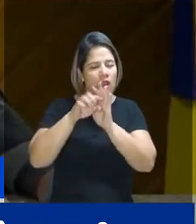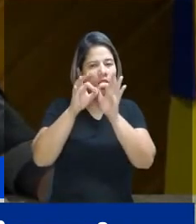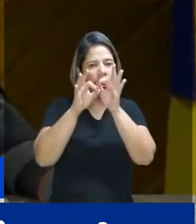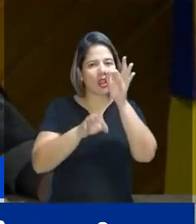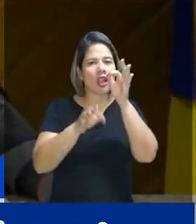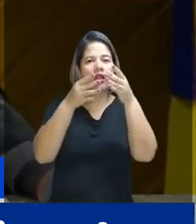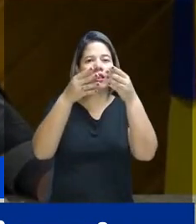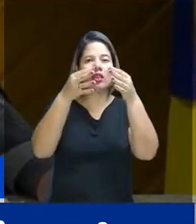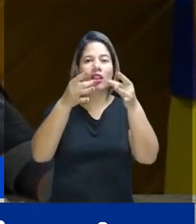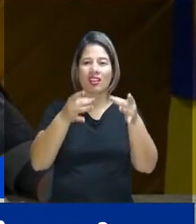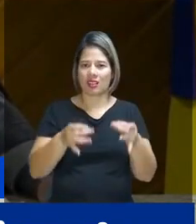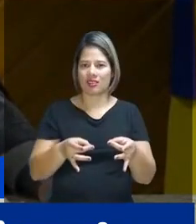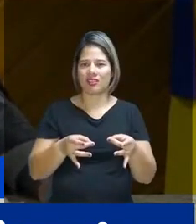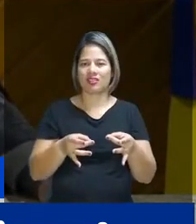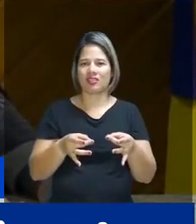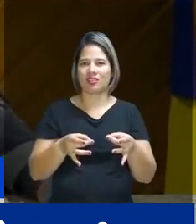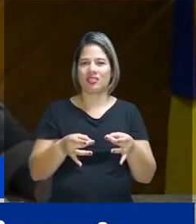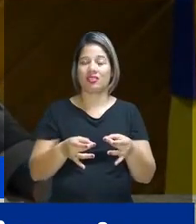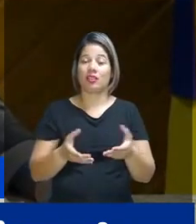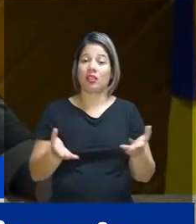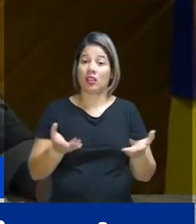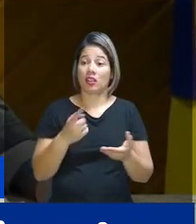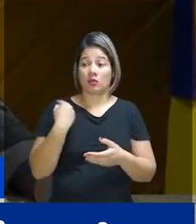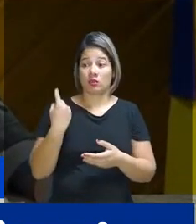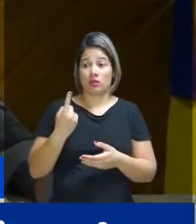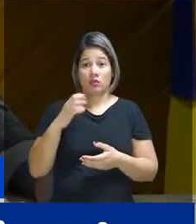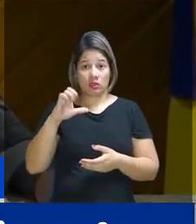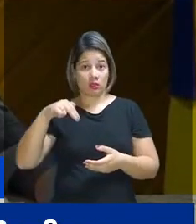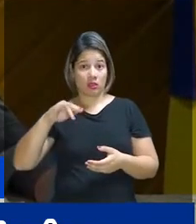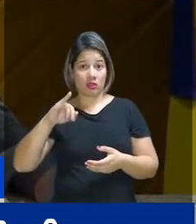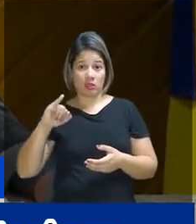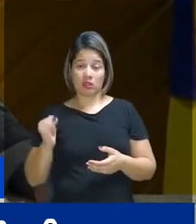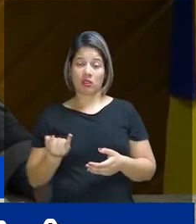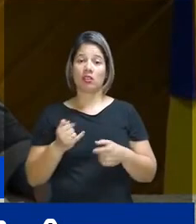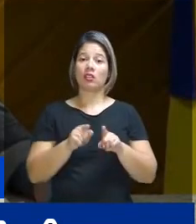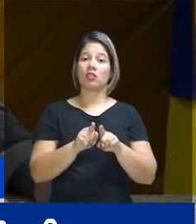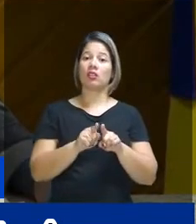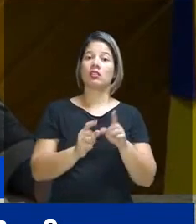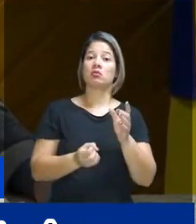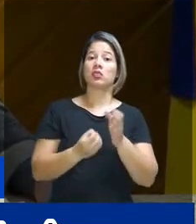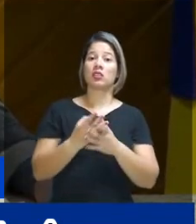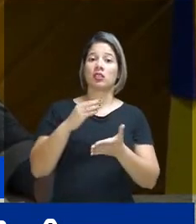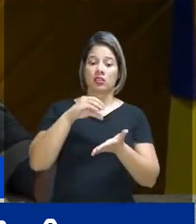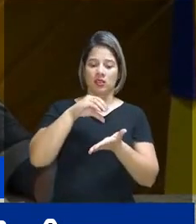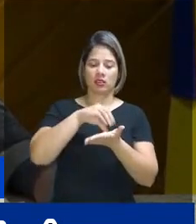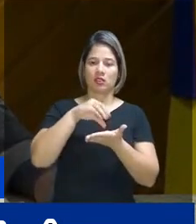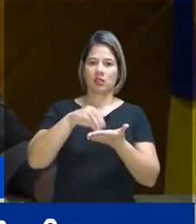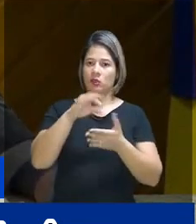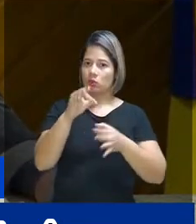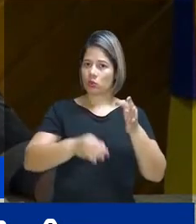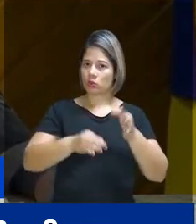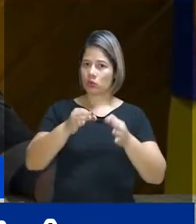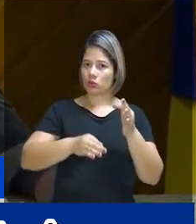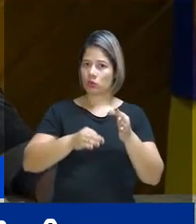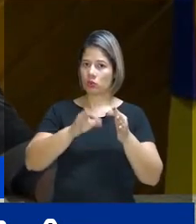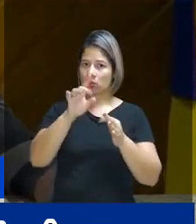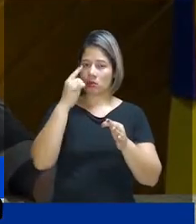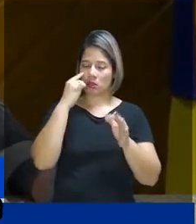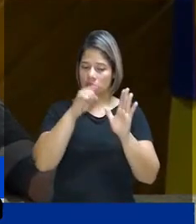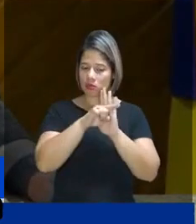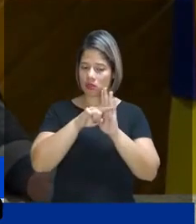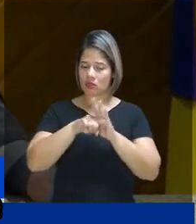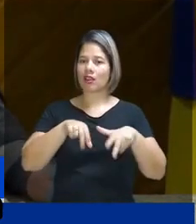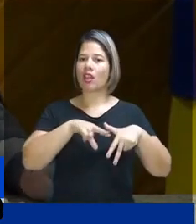Nacional de Justiça, quando firmou um documento que é o protocolo para julgamento sob perspectiva de